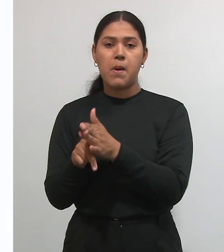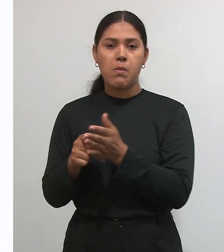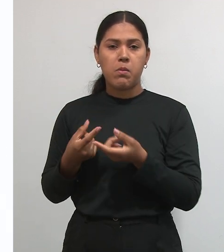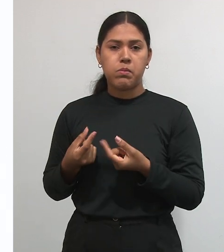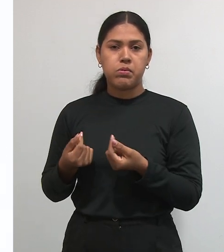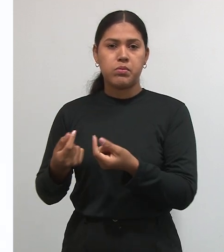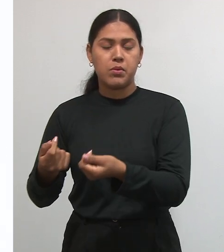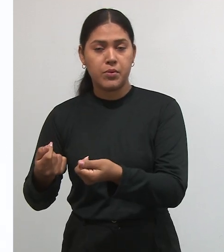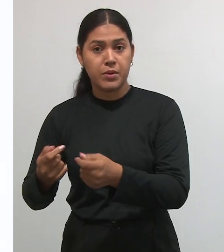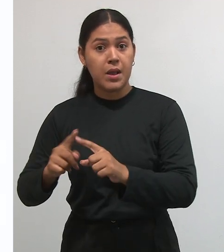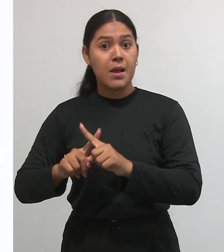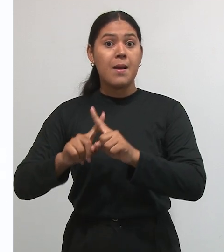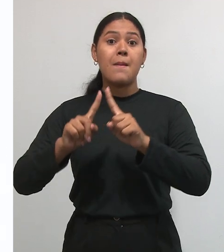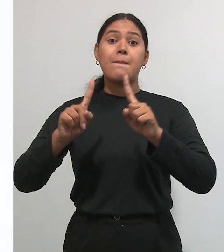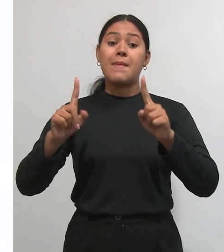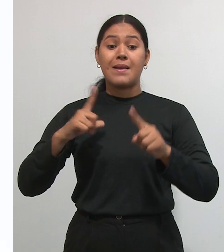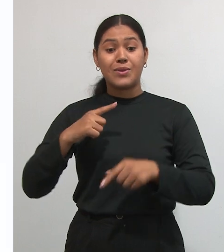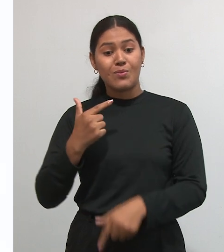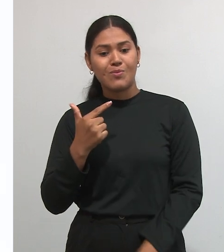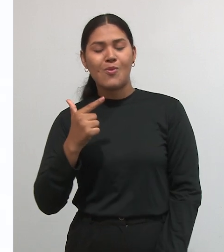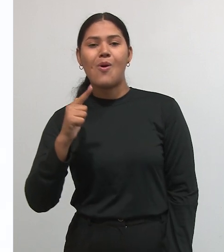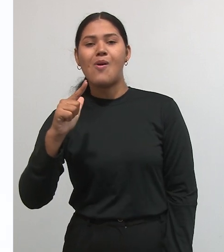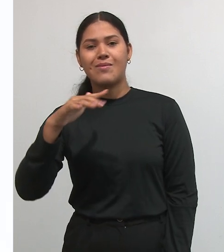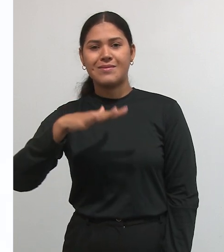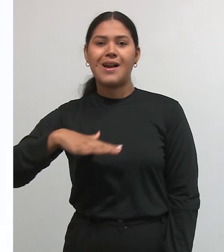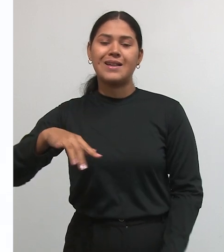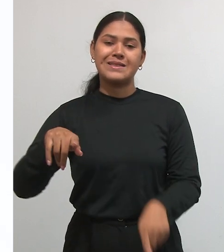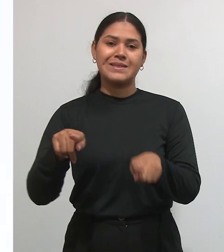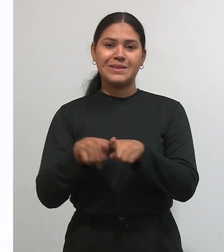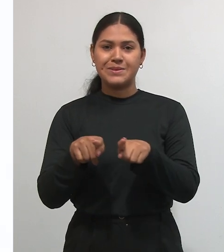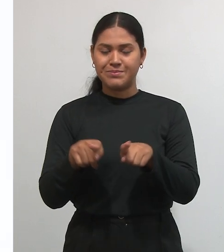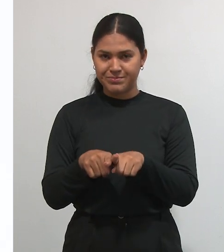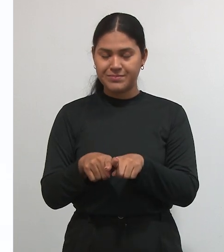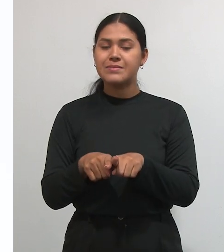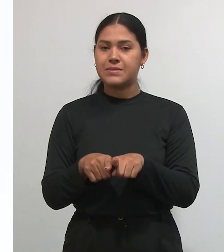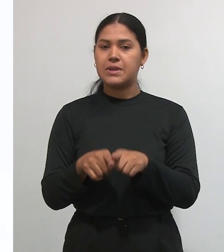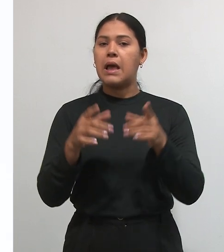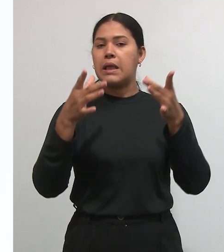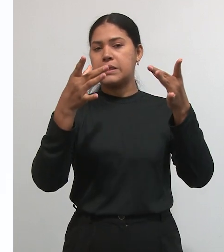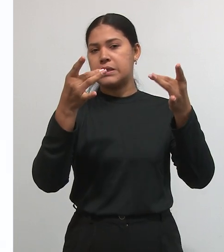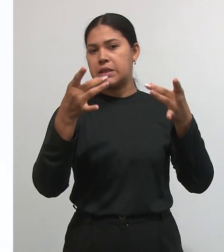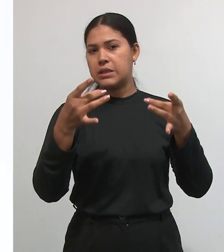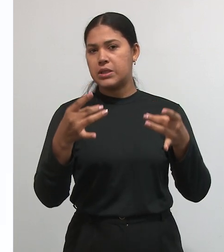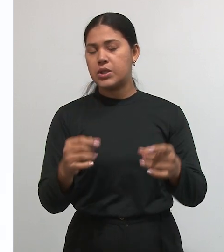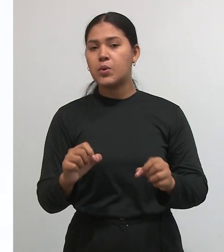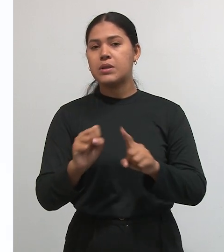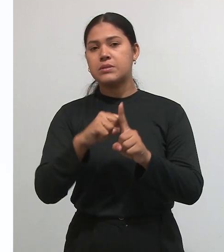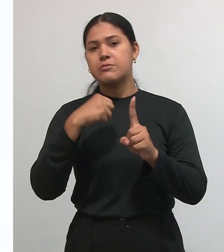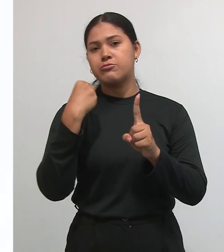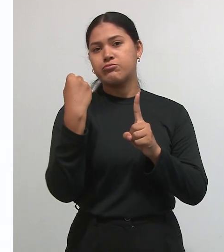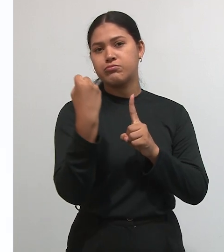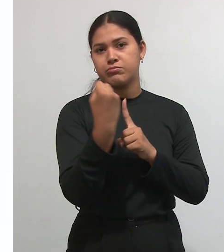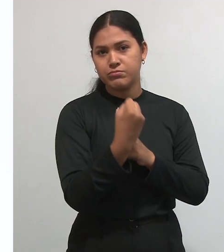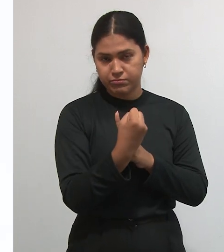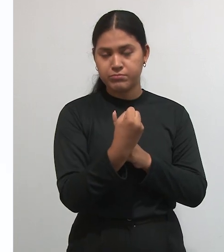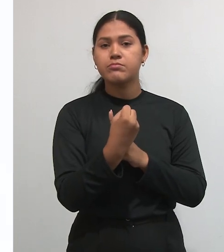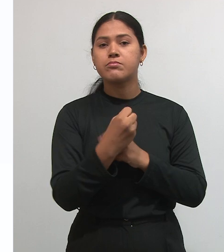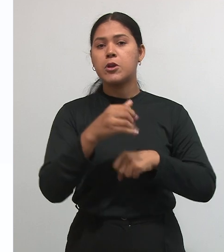tranquilo. Só que tem um outro caso também aqui, tá? Outro detalhe que são dos serviços